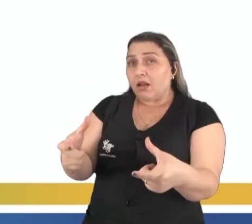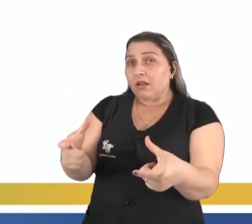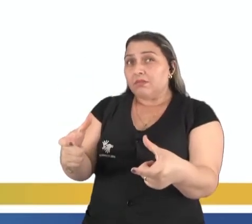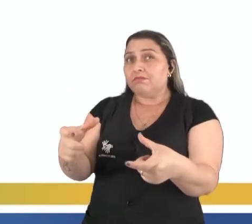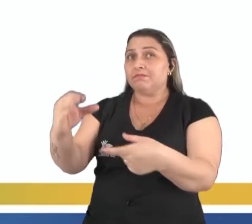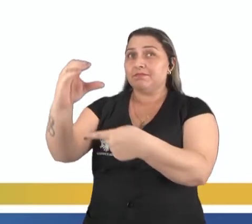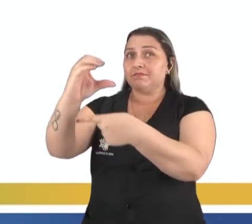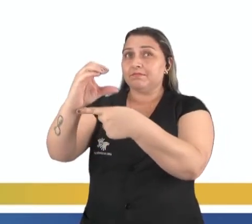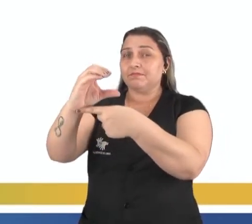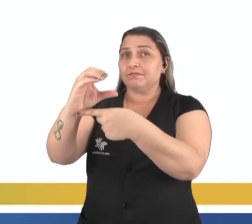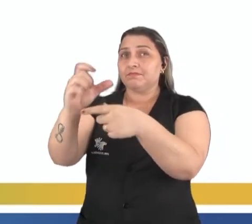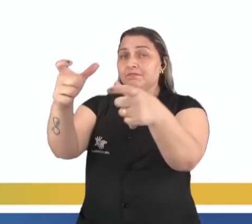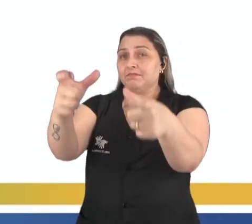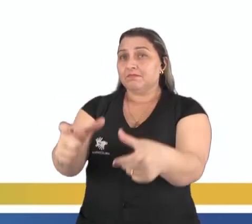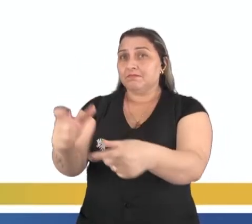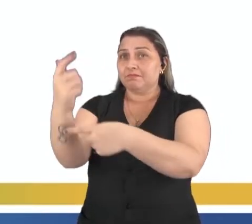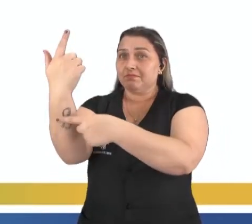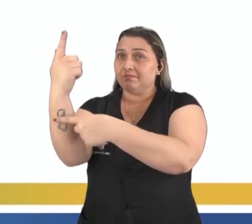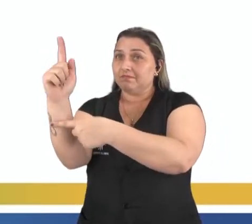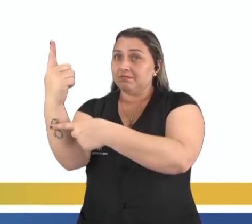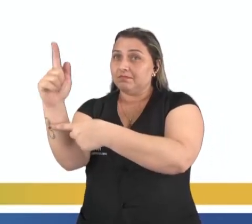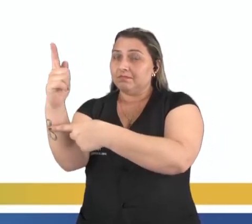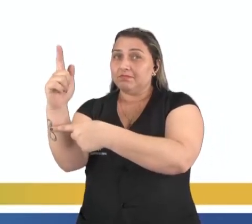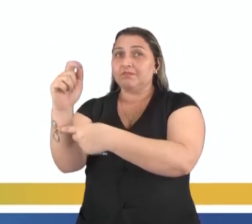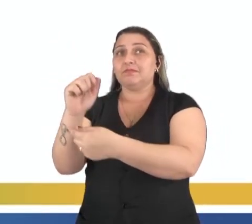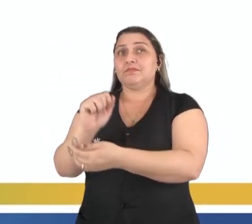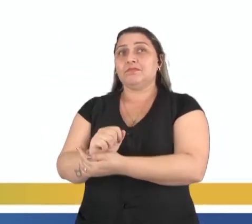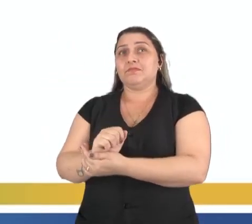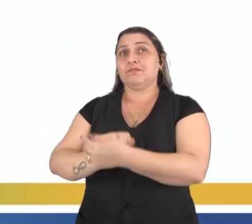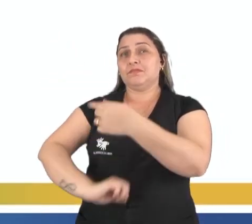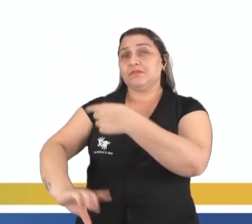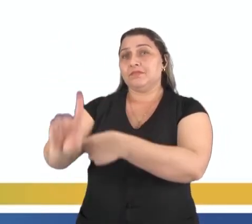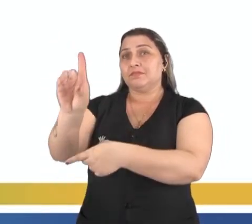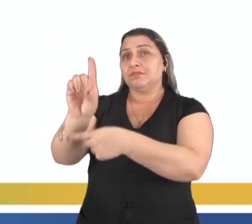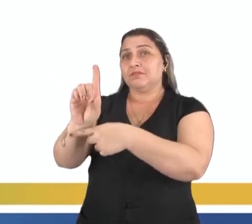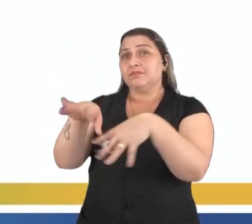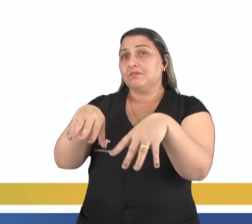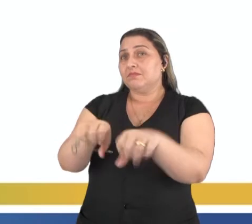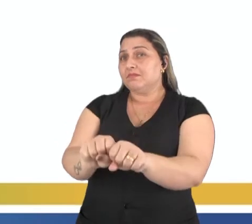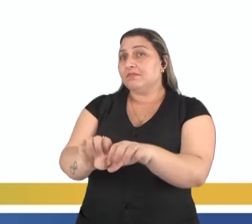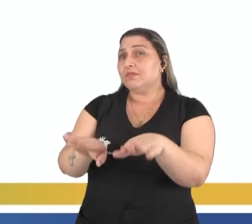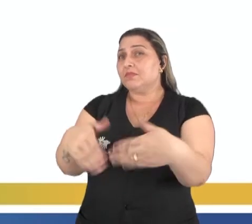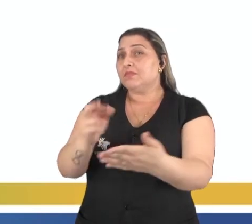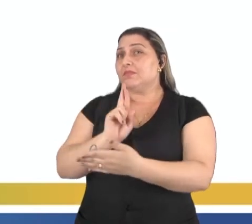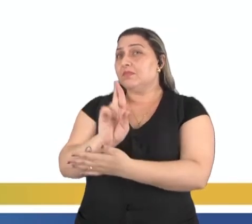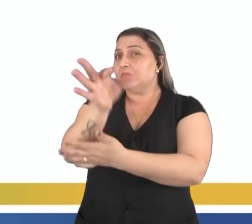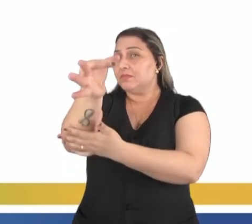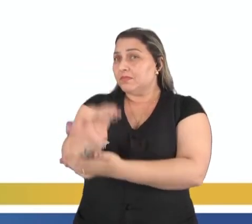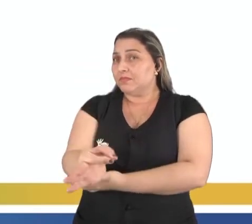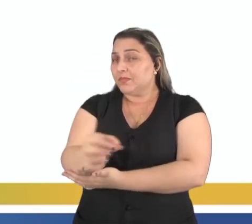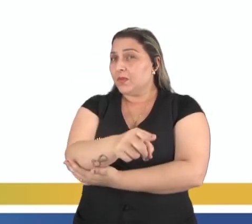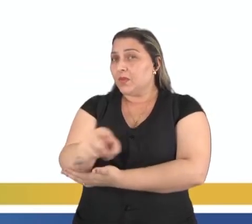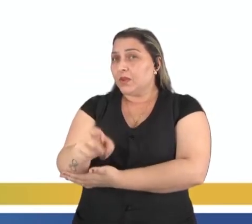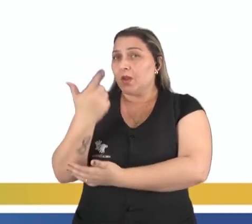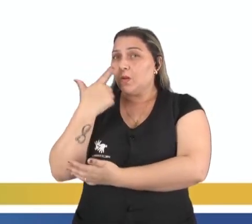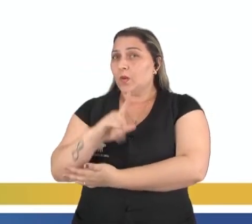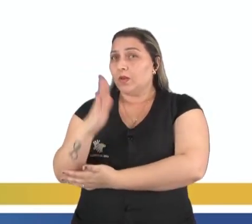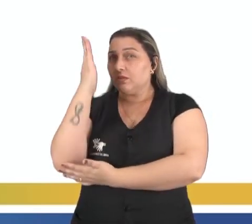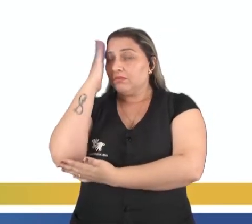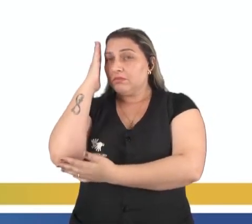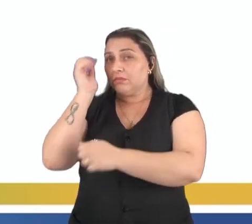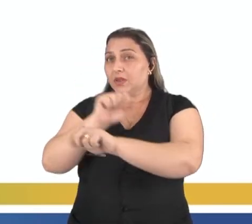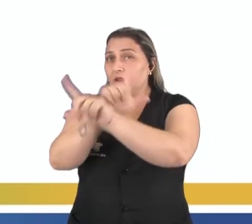lugar? Letra C, espaço geográfico? Ou letra D,